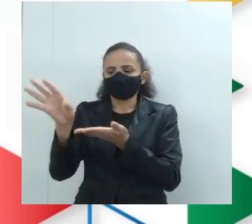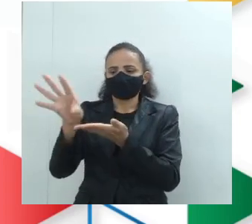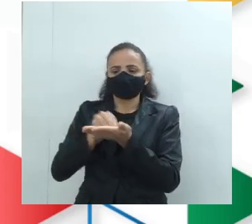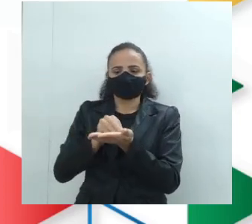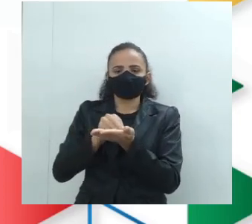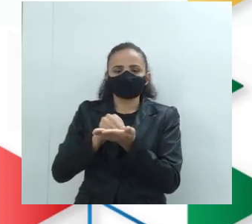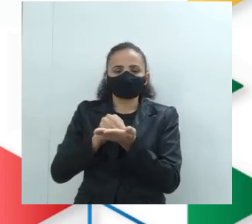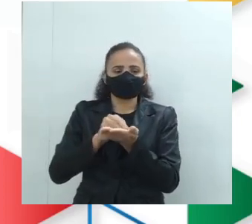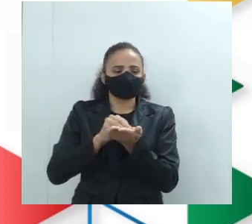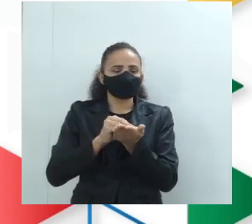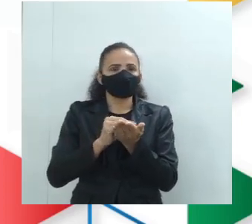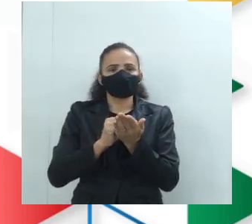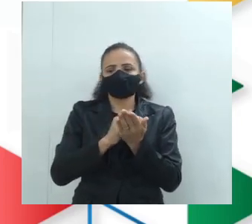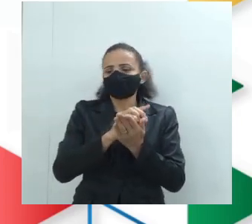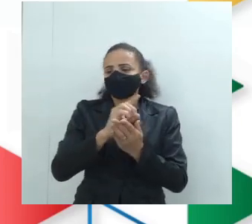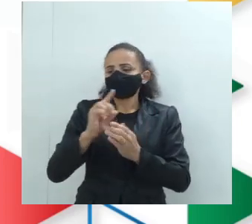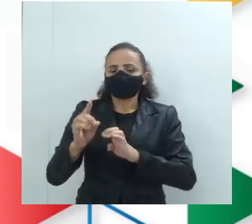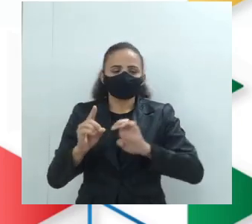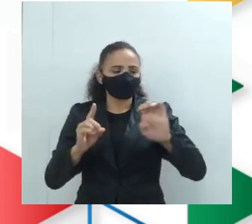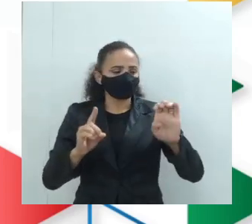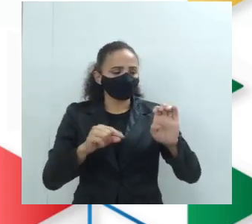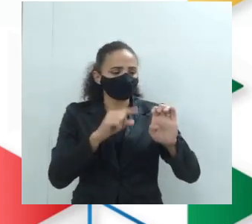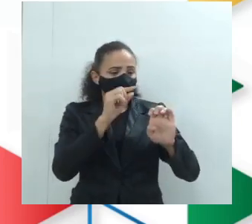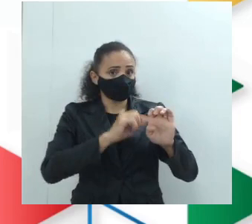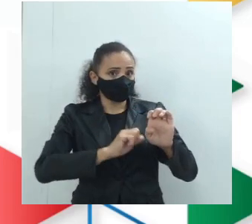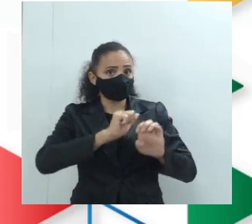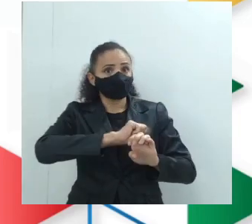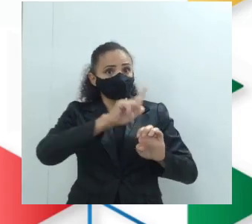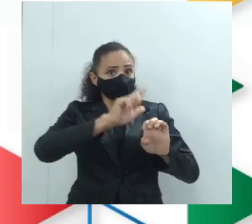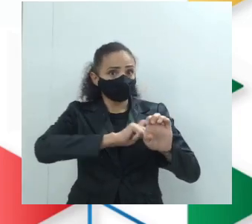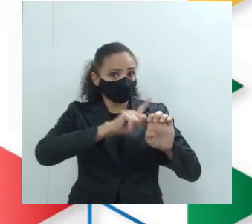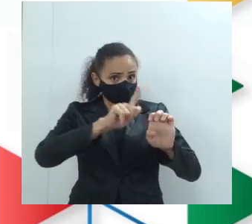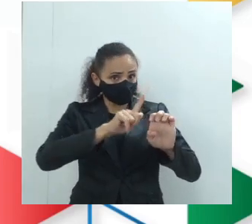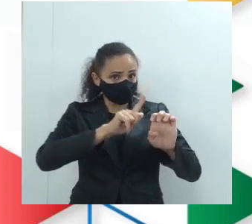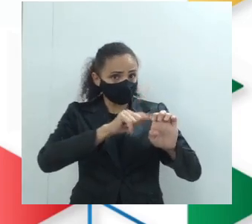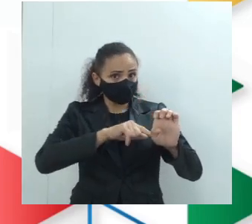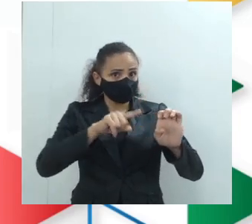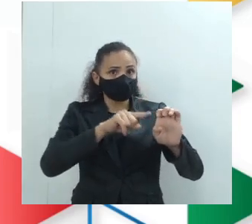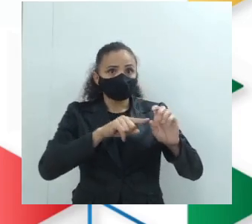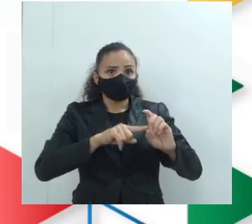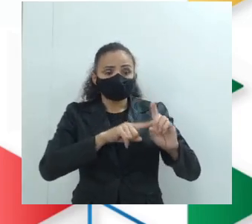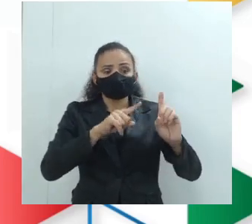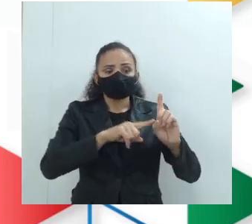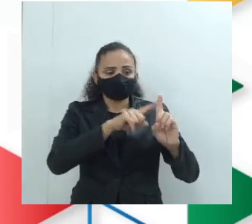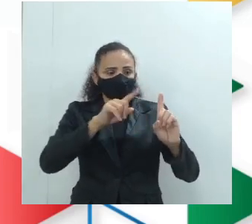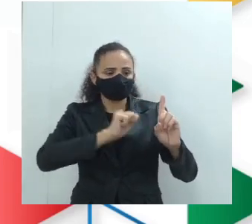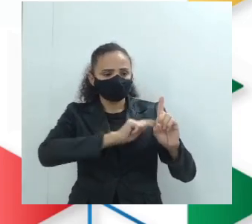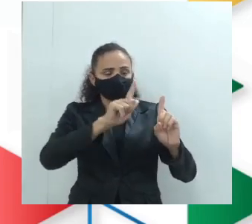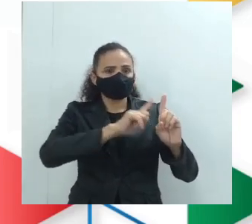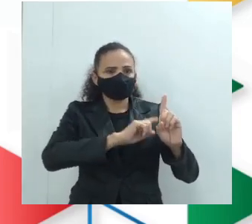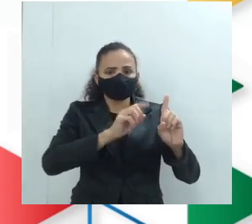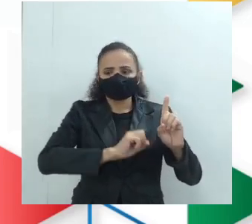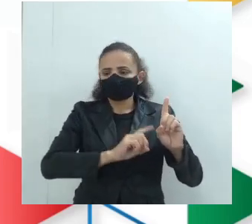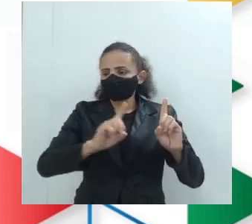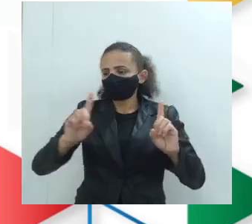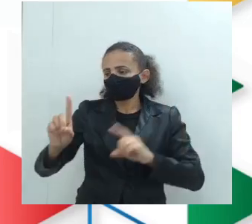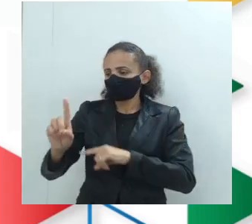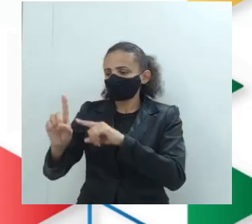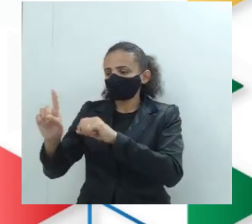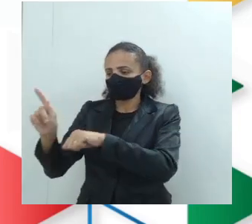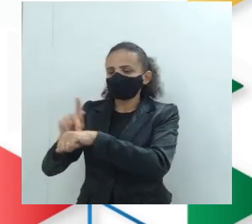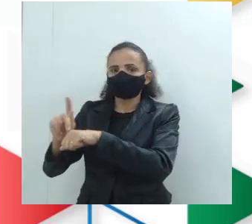copiada, uma do teu lado esquerdo, azul, e está com a mesma cópia do lado direito